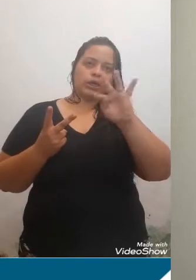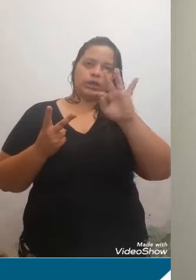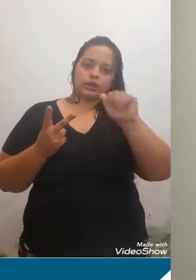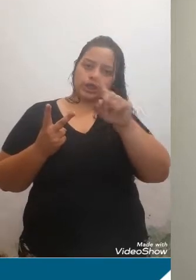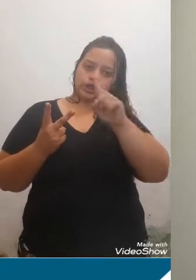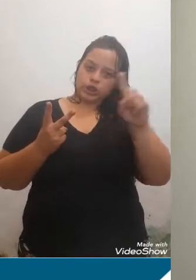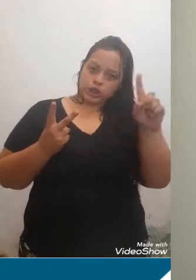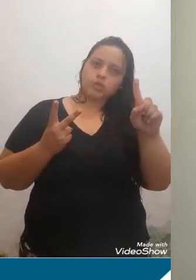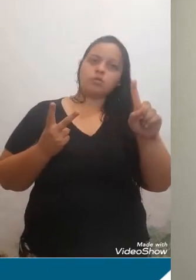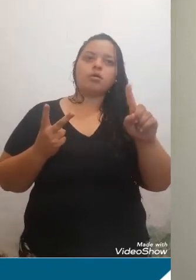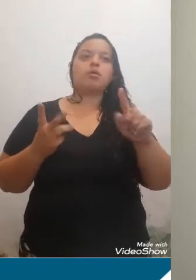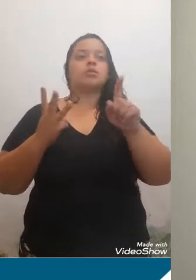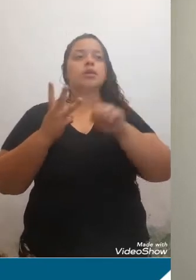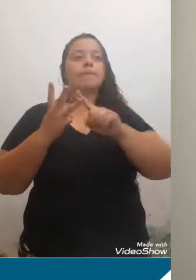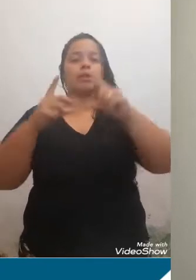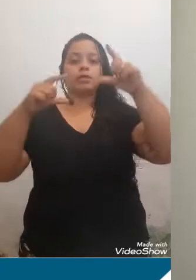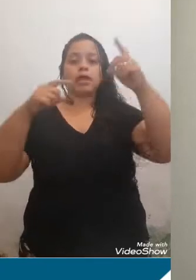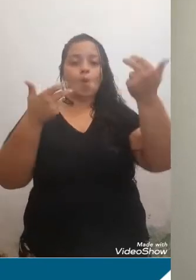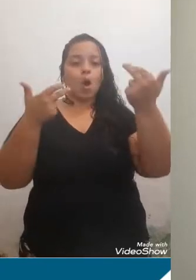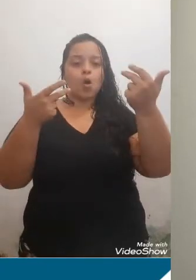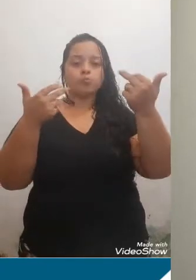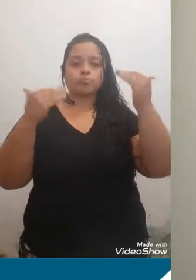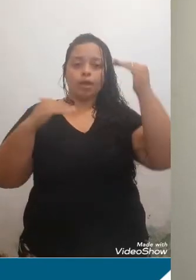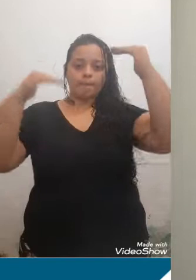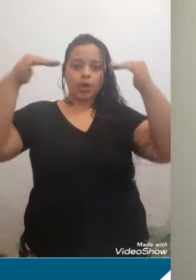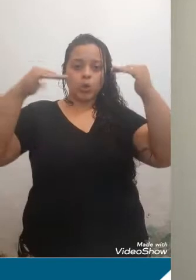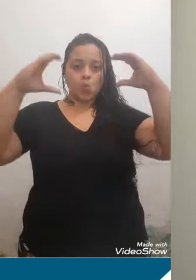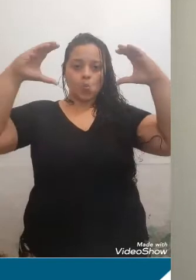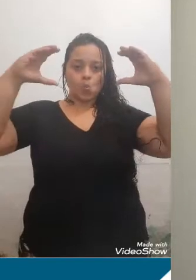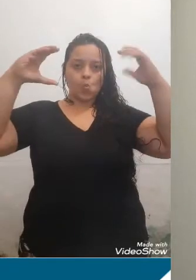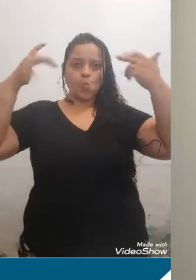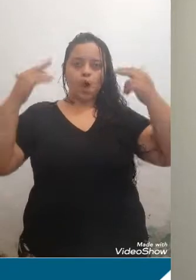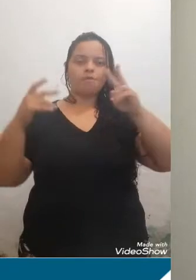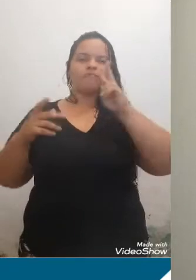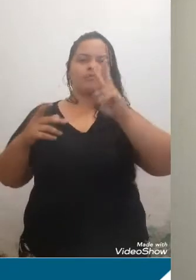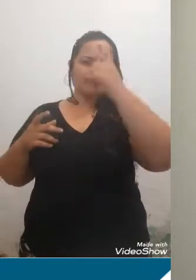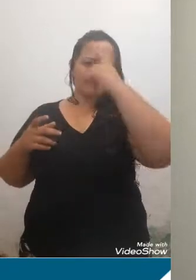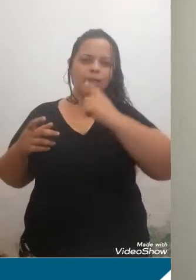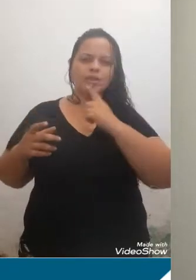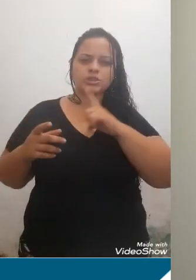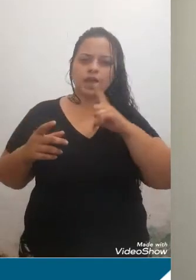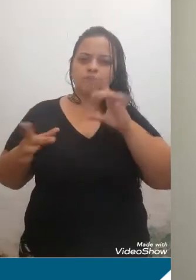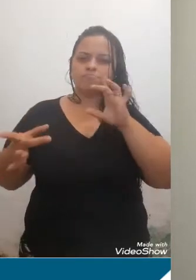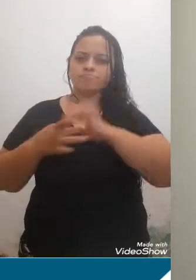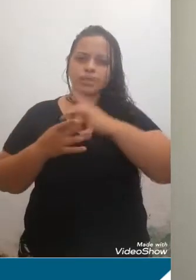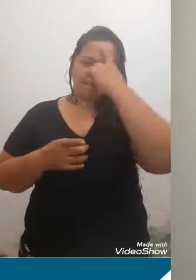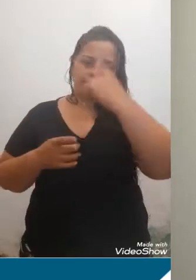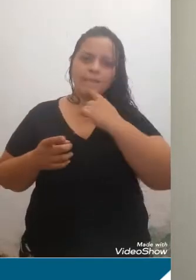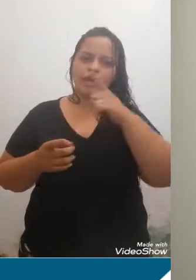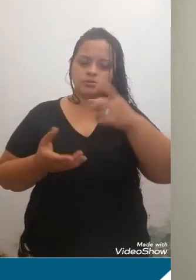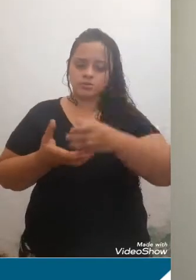ao espelho. Então, você está olhando aí na primeira figura, você tem aí um jarro de frente para o espelho. Você nota